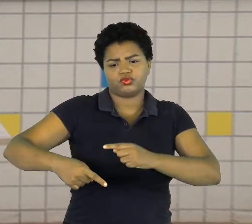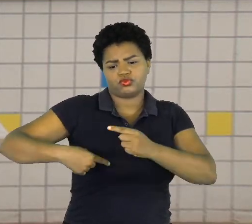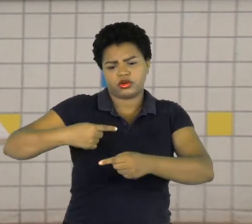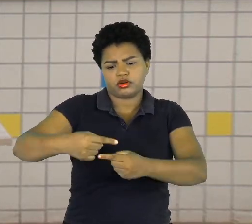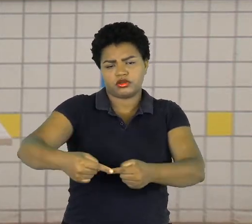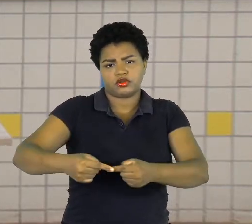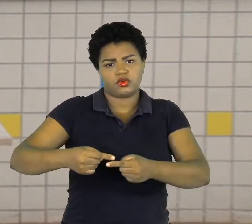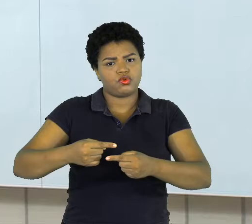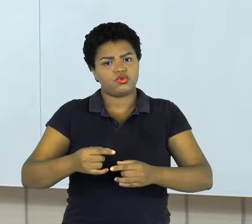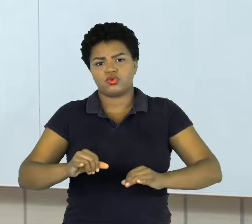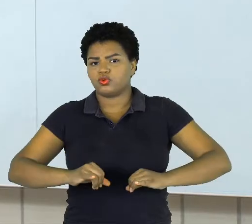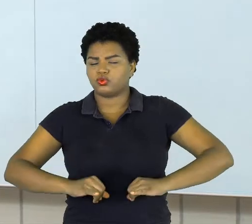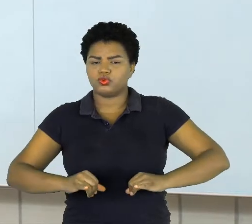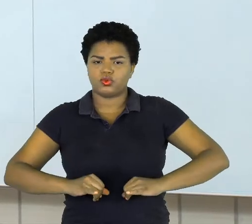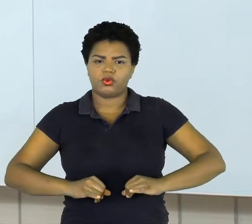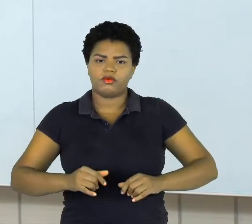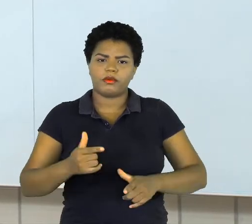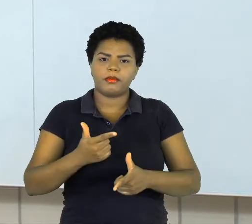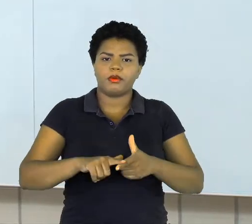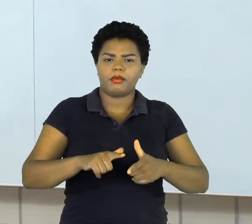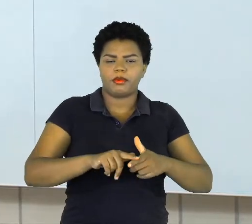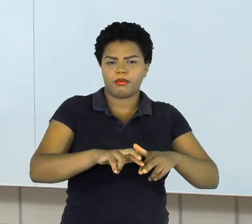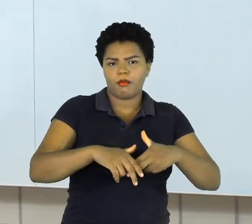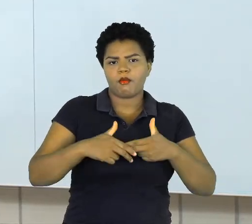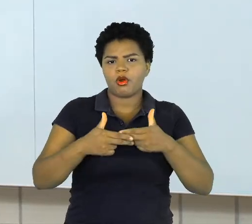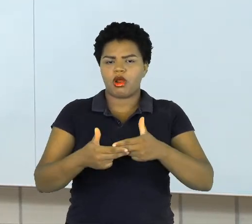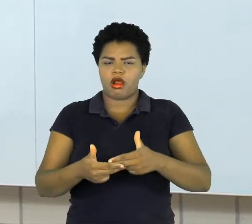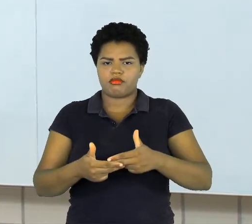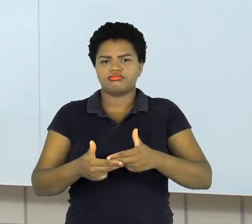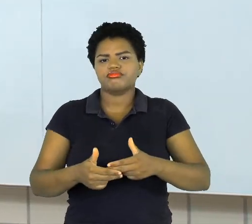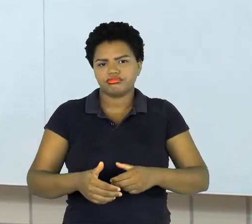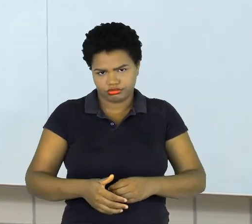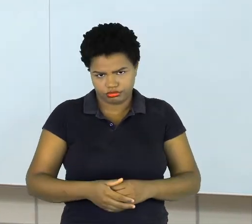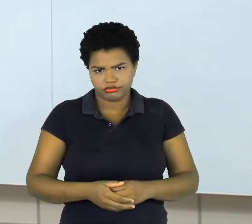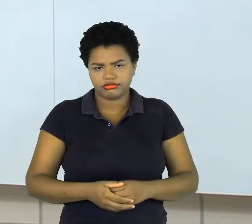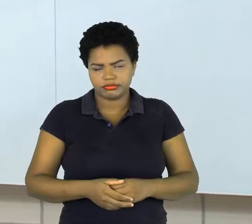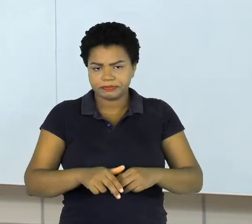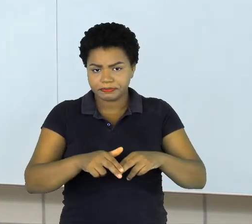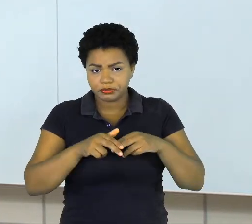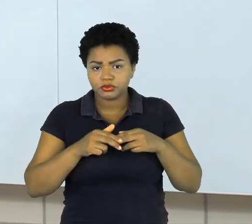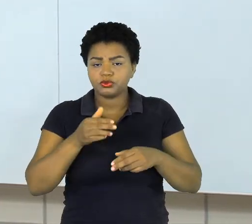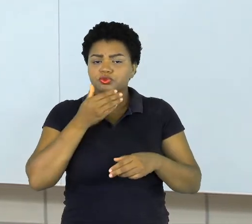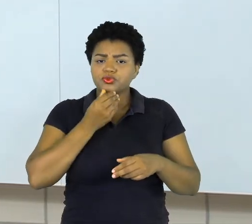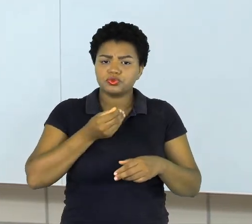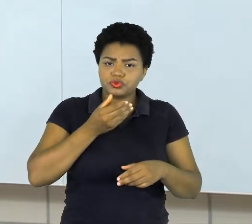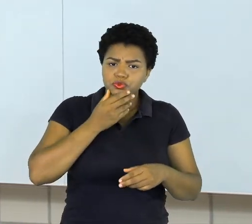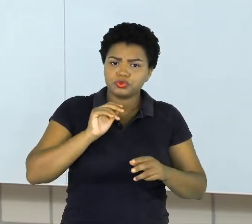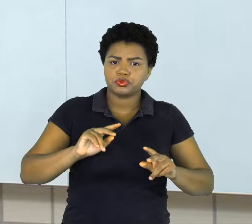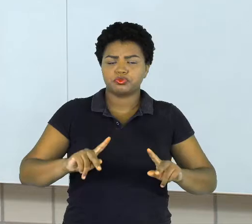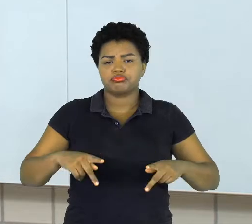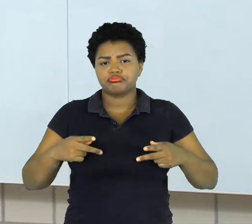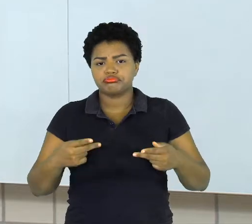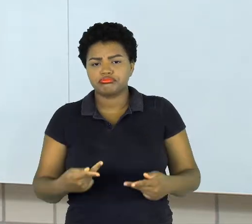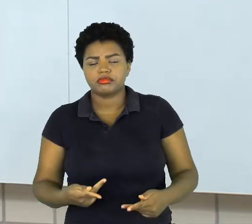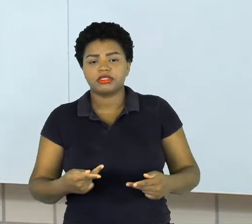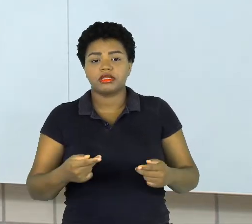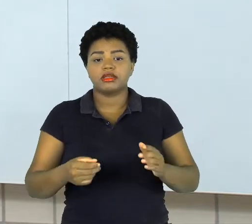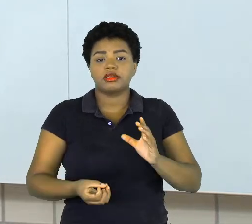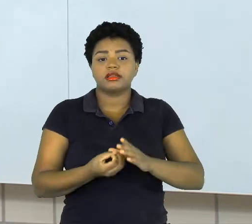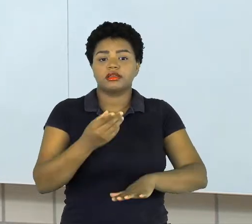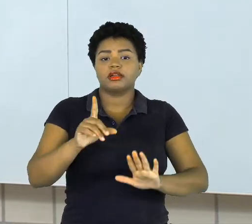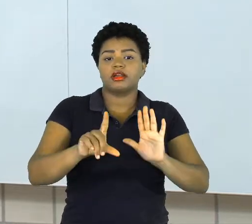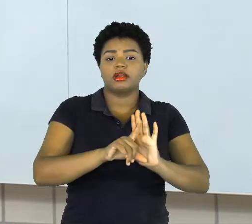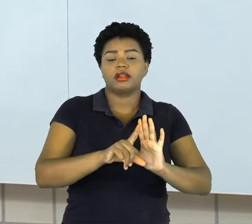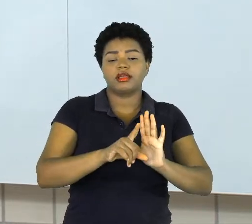comprometimento. E para isso, os homens, o ser humano, criam leis para proteger o